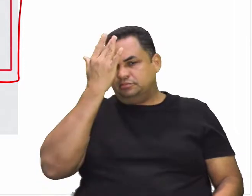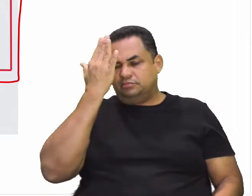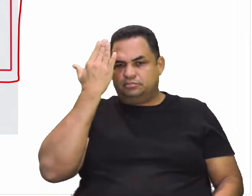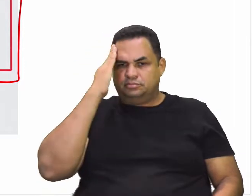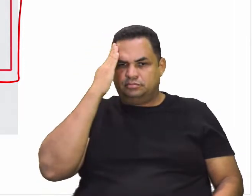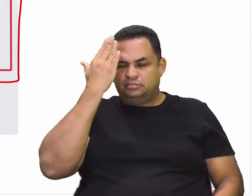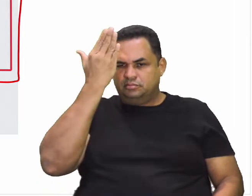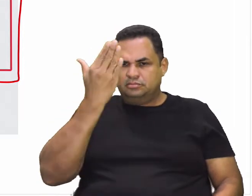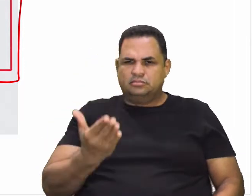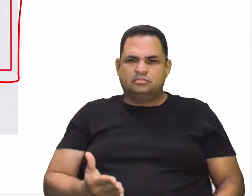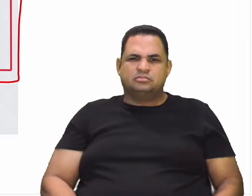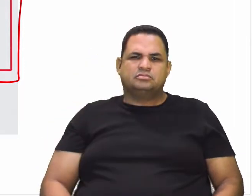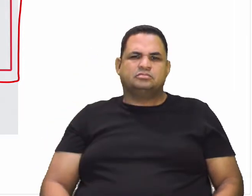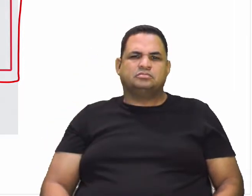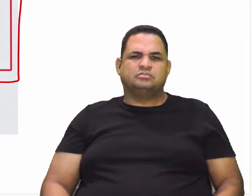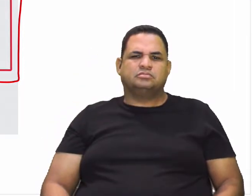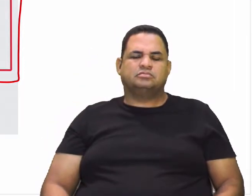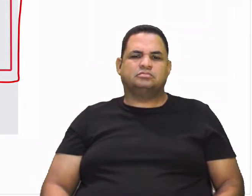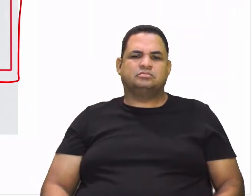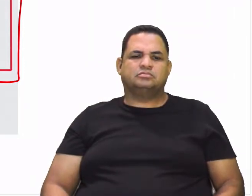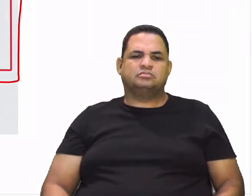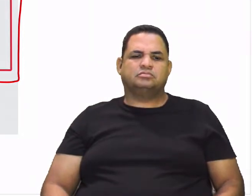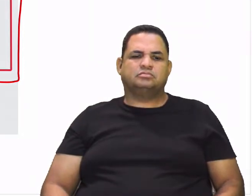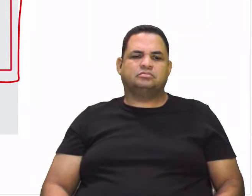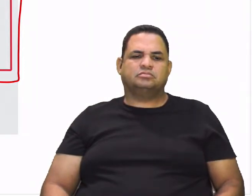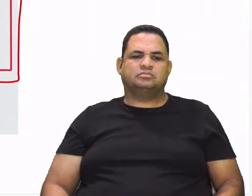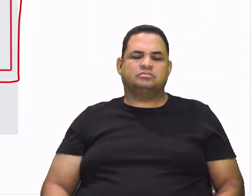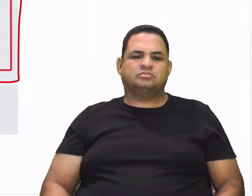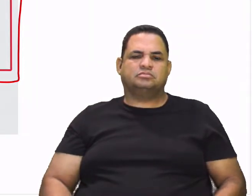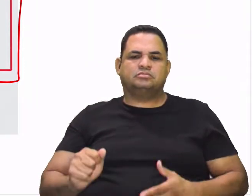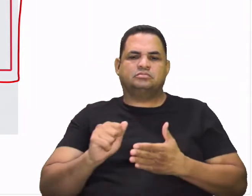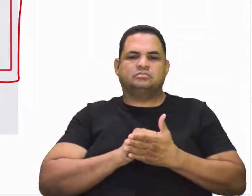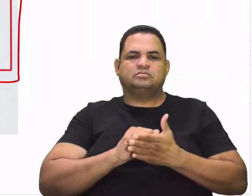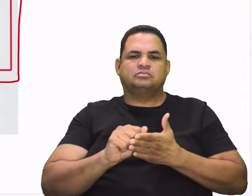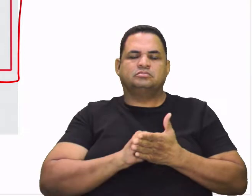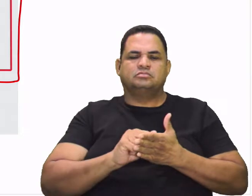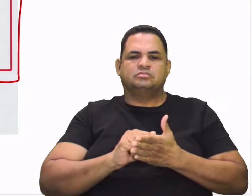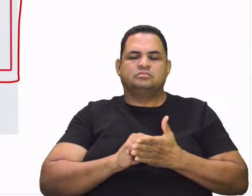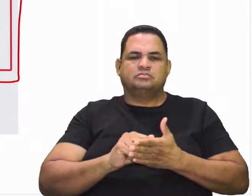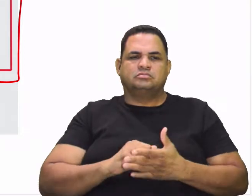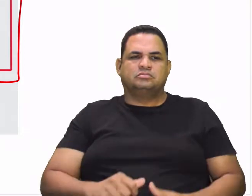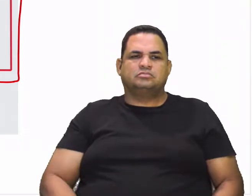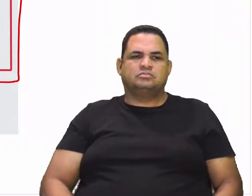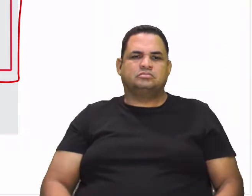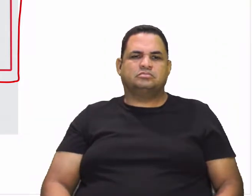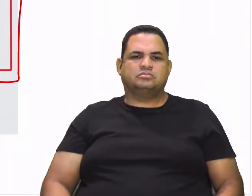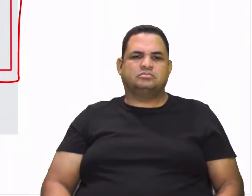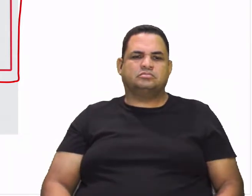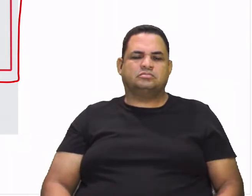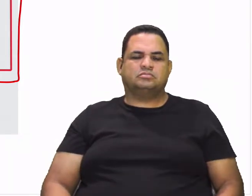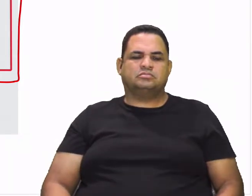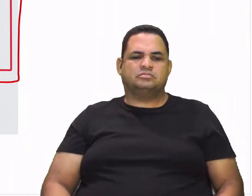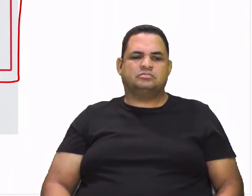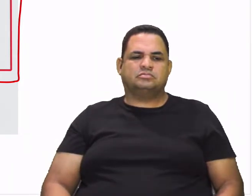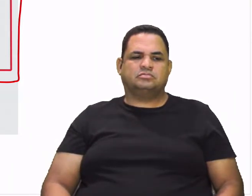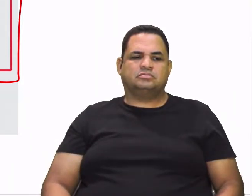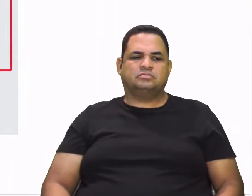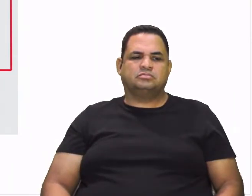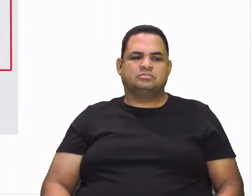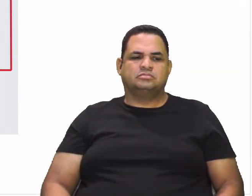vocês entenderem. Vamos até apagar aqui para não Vamos